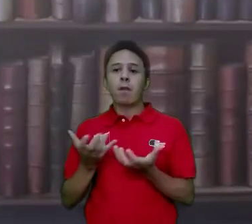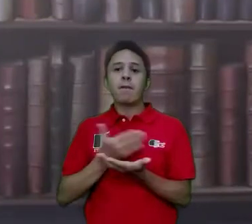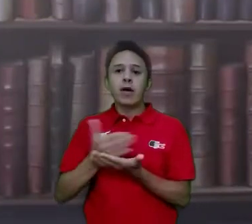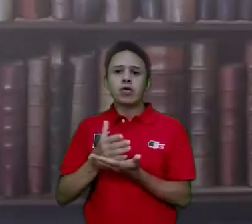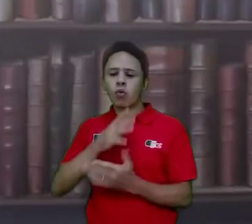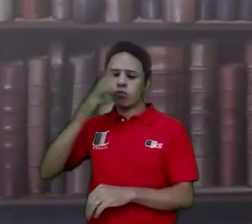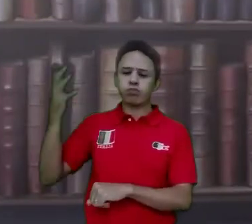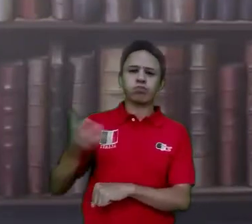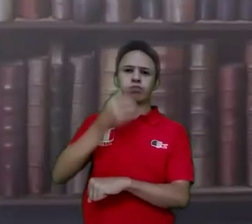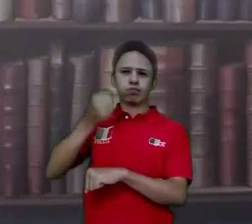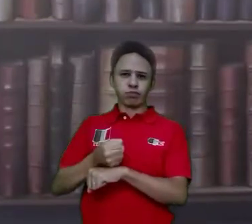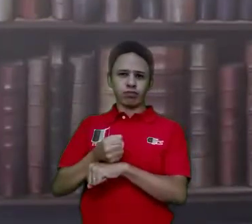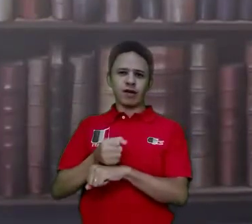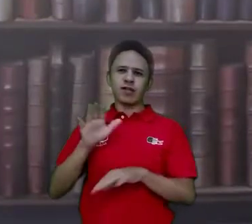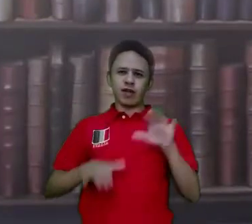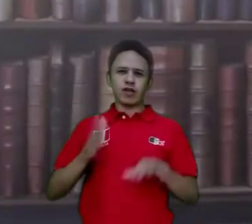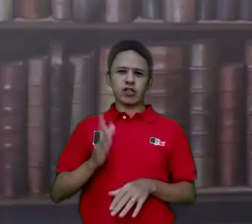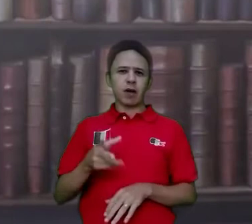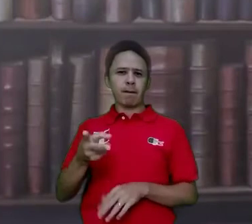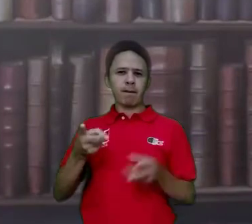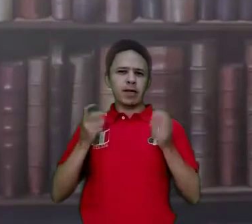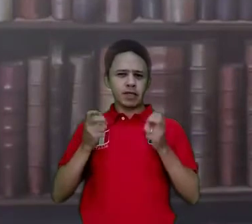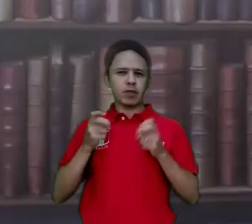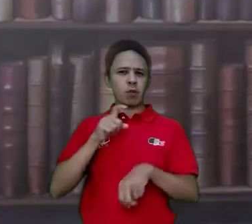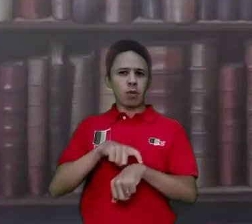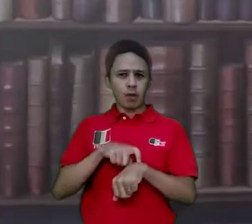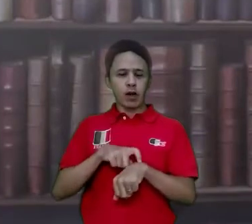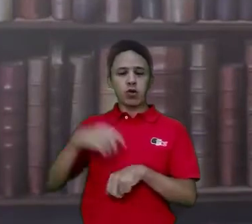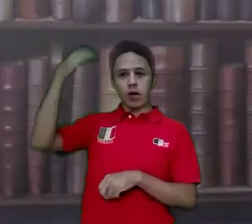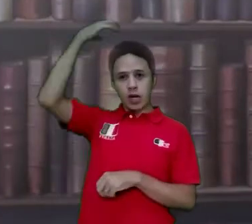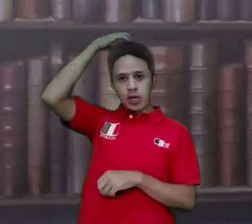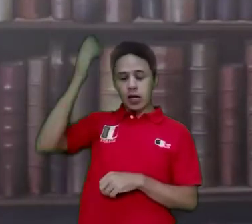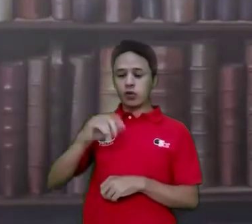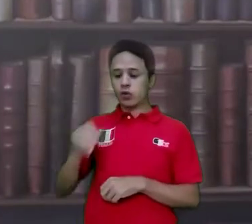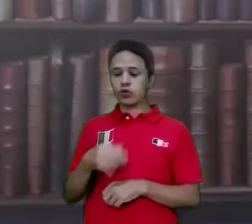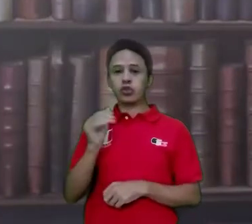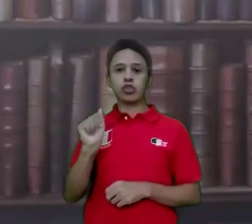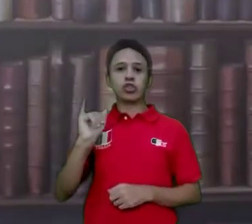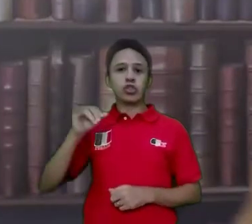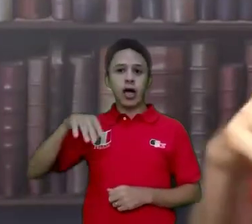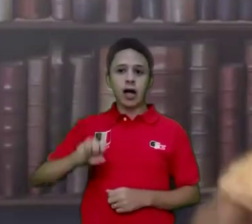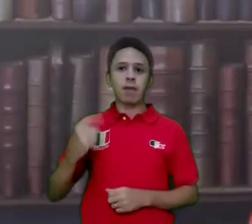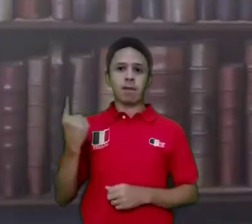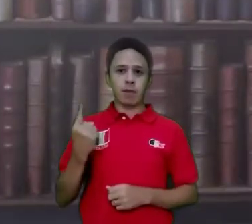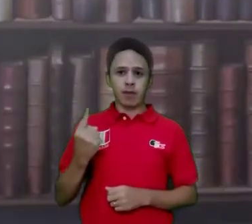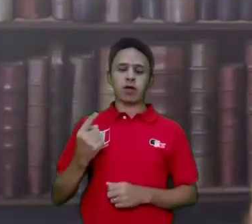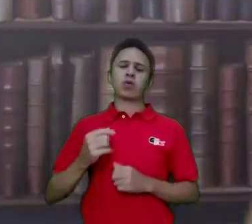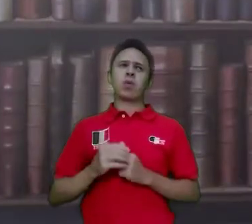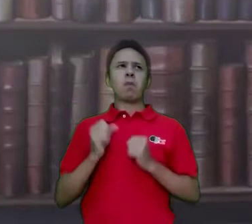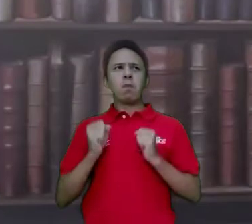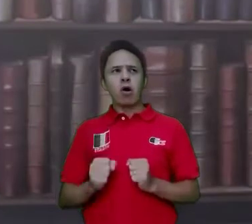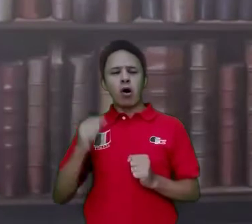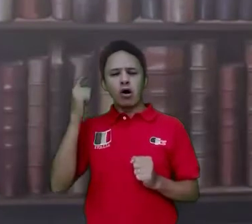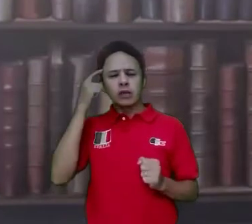de colonização. Talvez você tenha percebido que a partir desse momento, o reinado Jaime I, poderemos